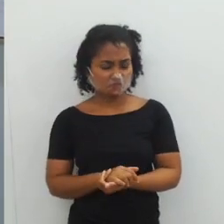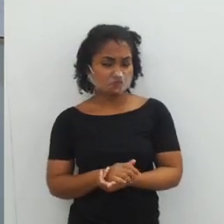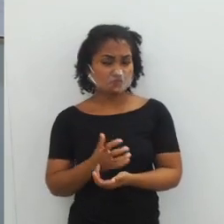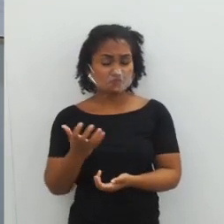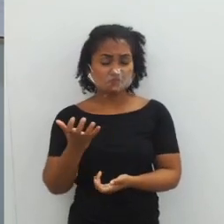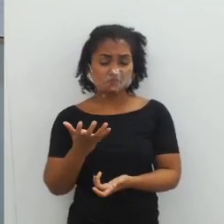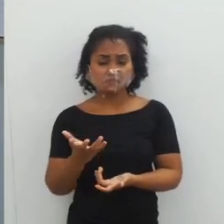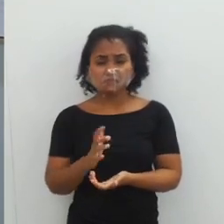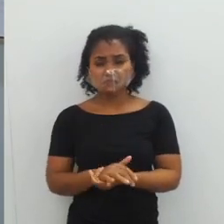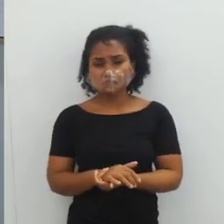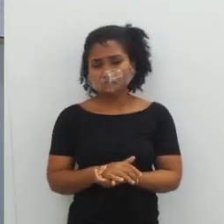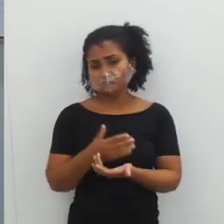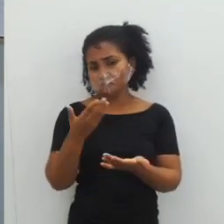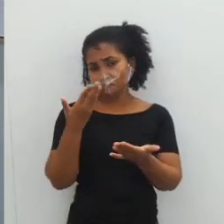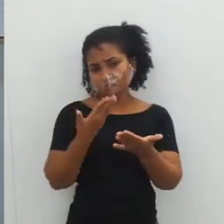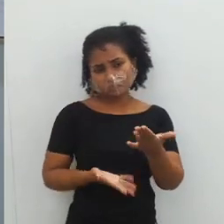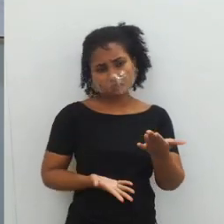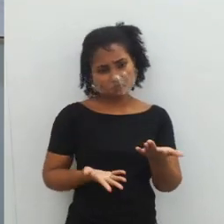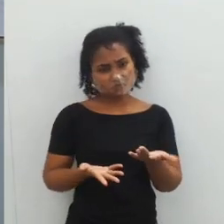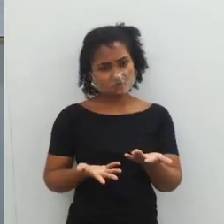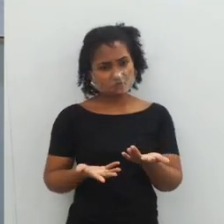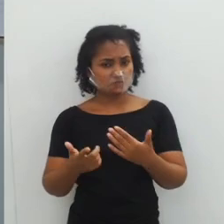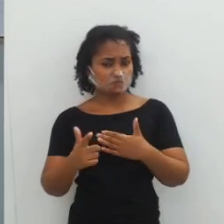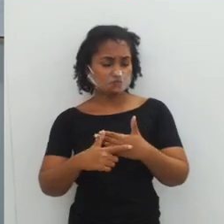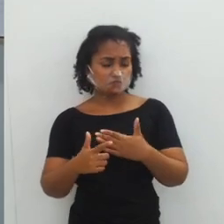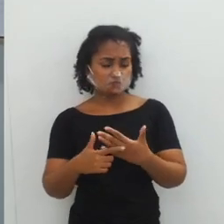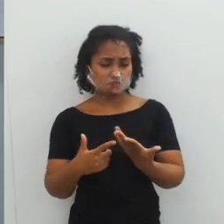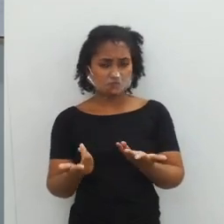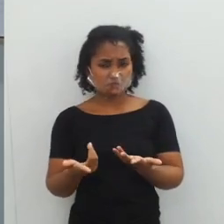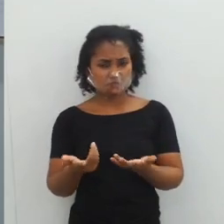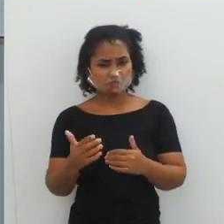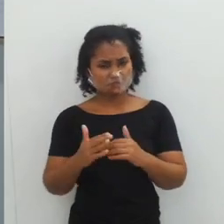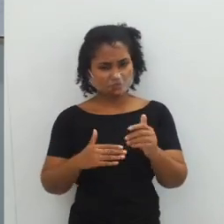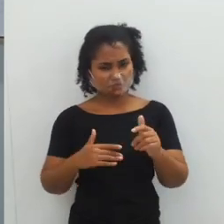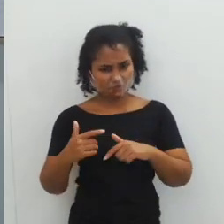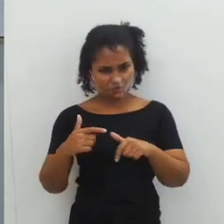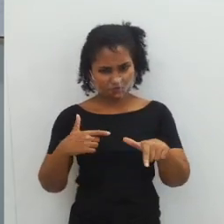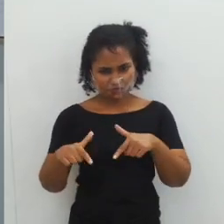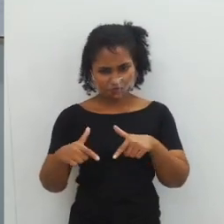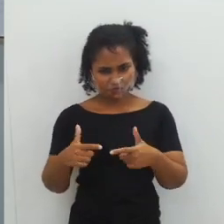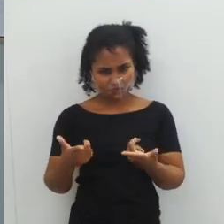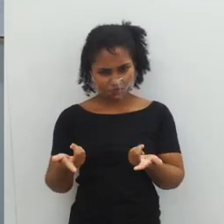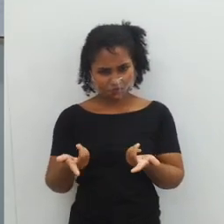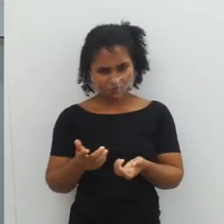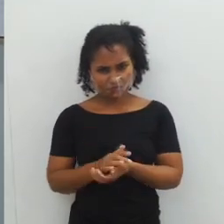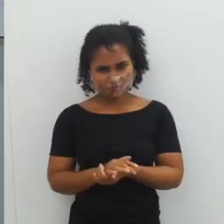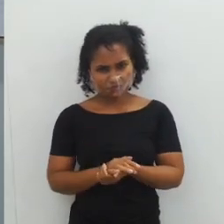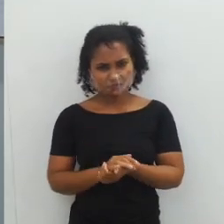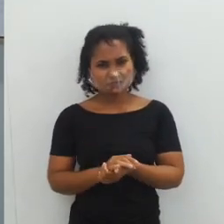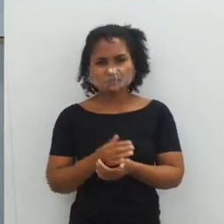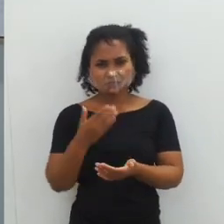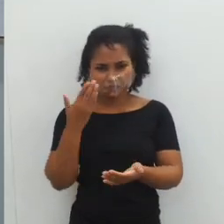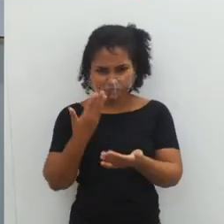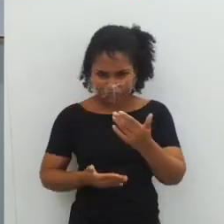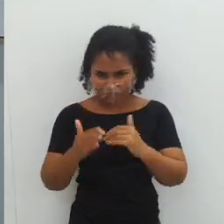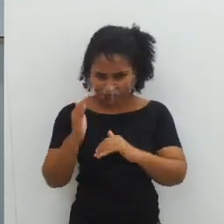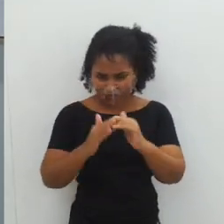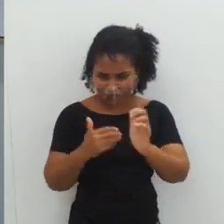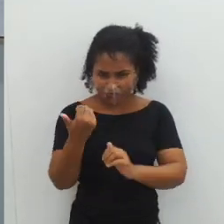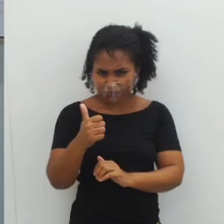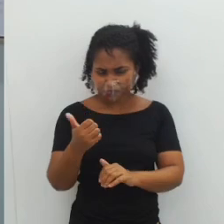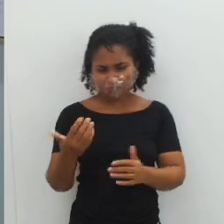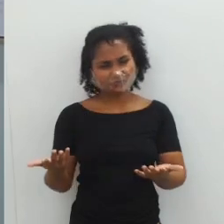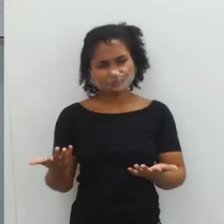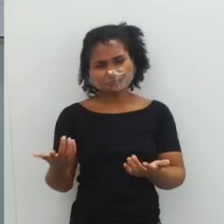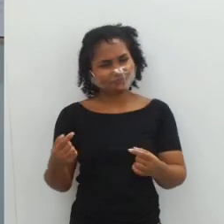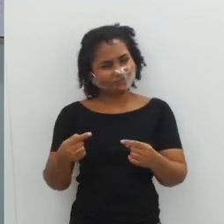vai e eu vou perder essa funcionária. Ué, só porque eu engravido eu deixo de ser profissional? Não